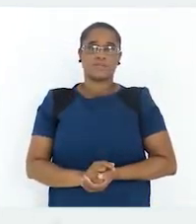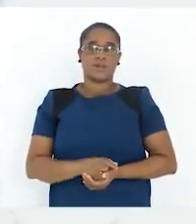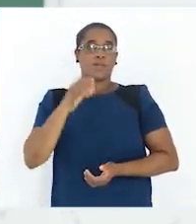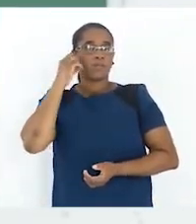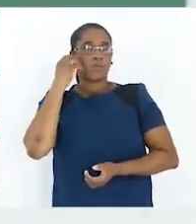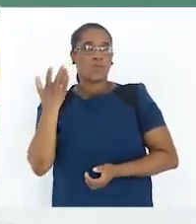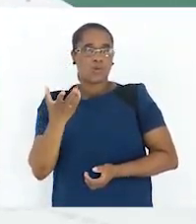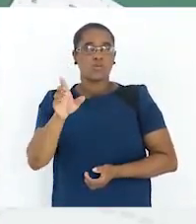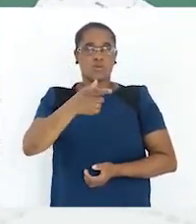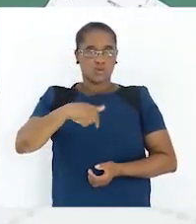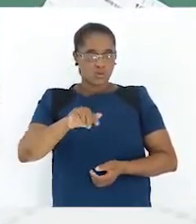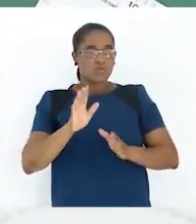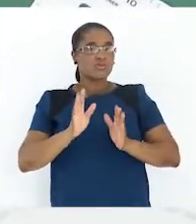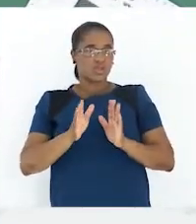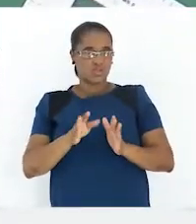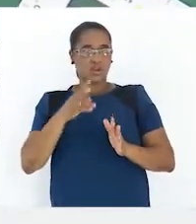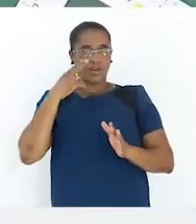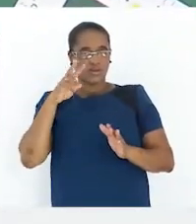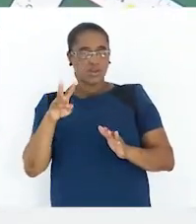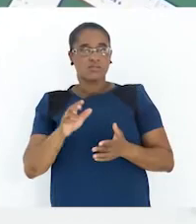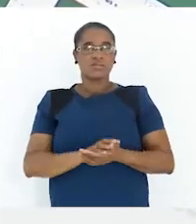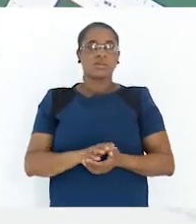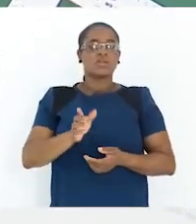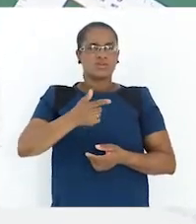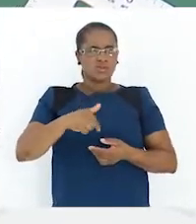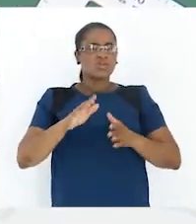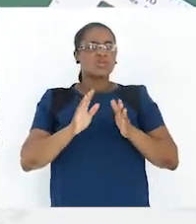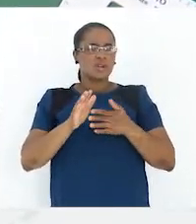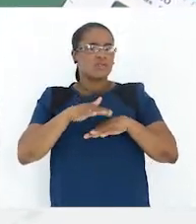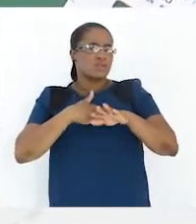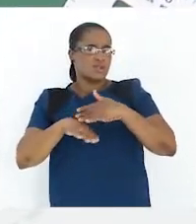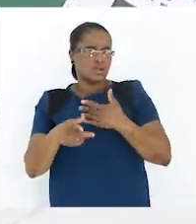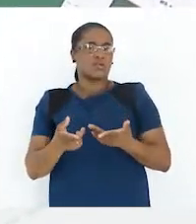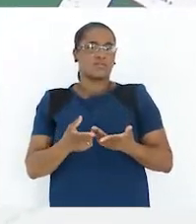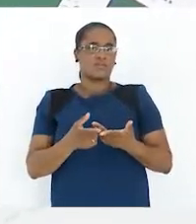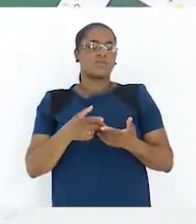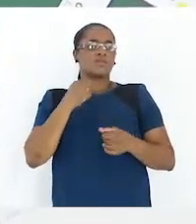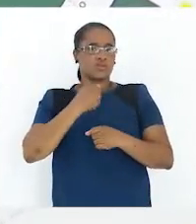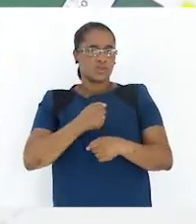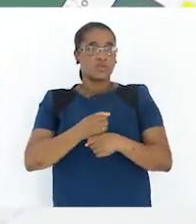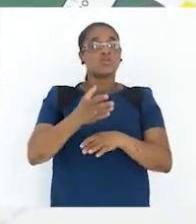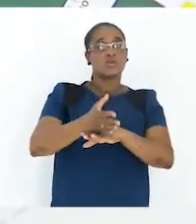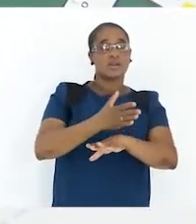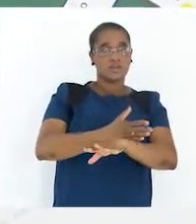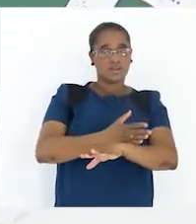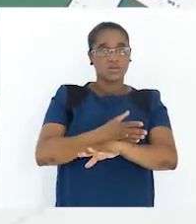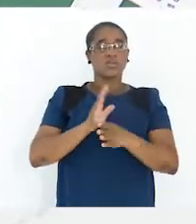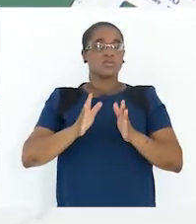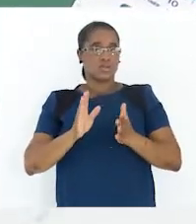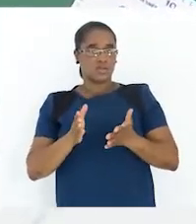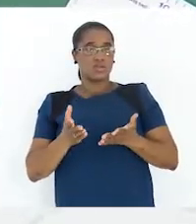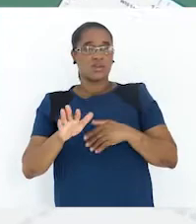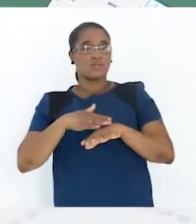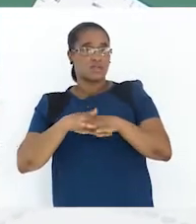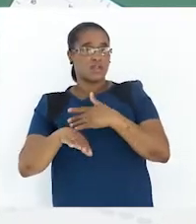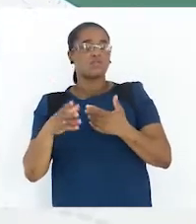Como nós já vimos, nós já calculamos, no exercício anterior, já calculamos